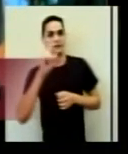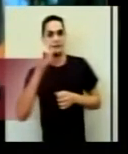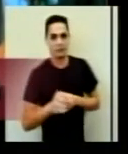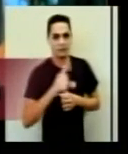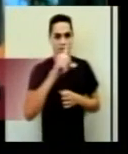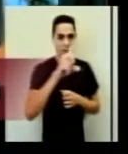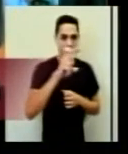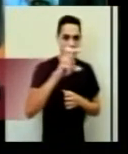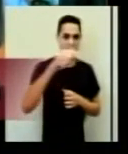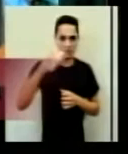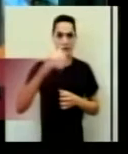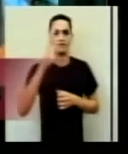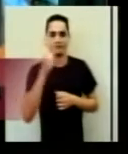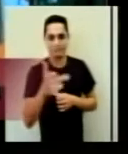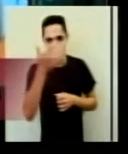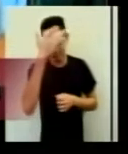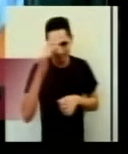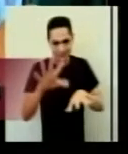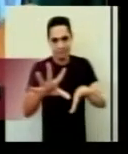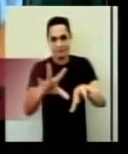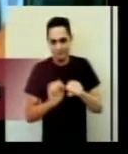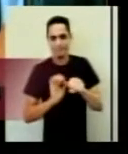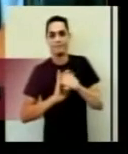35.334 foram negativos.